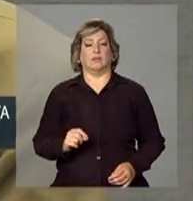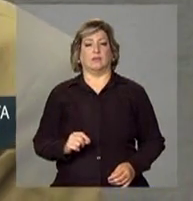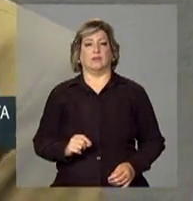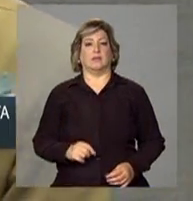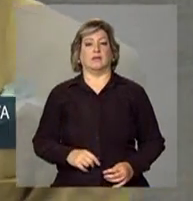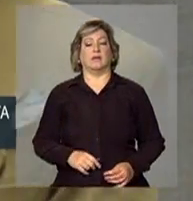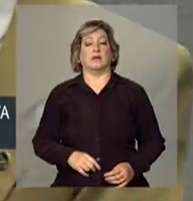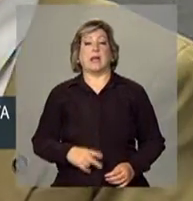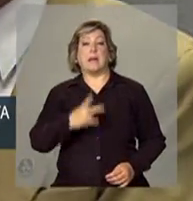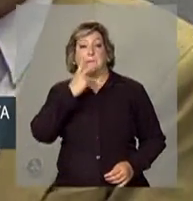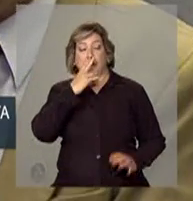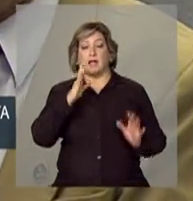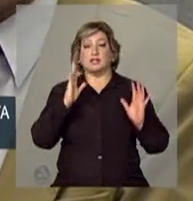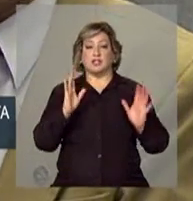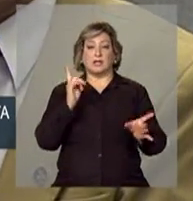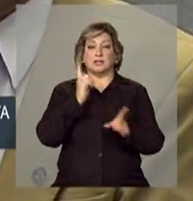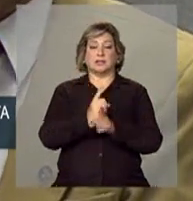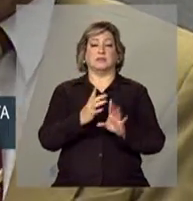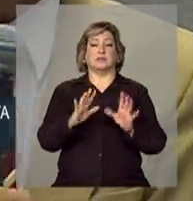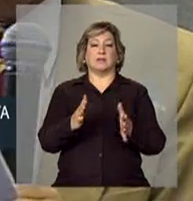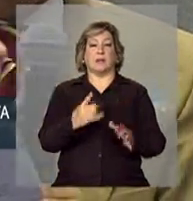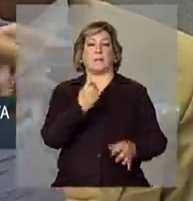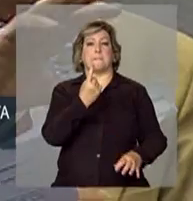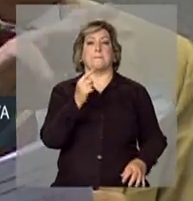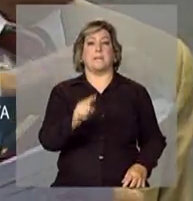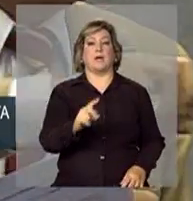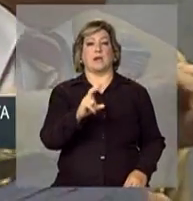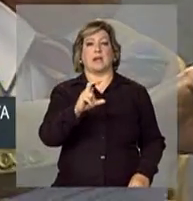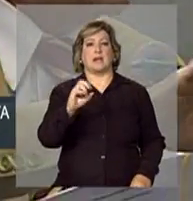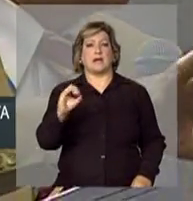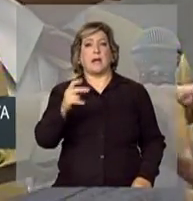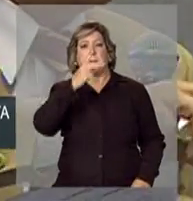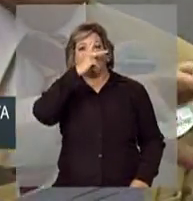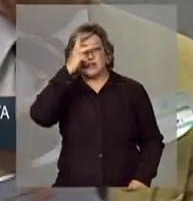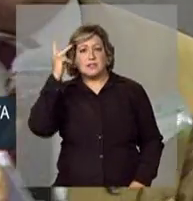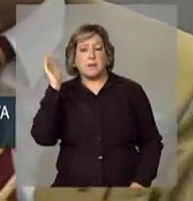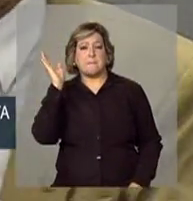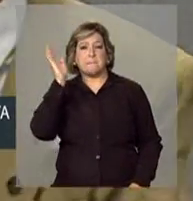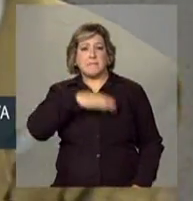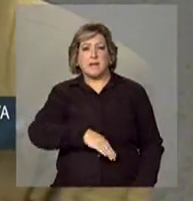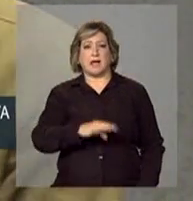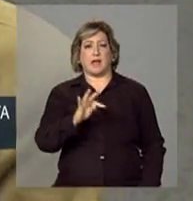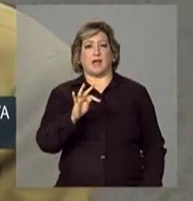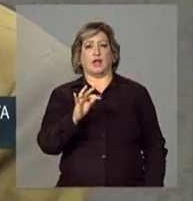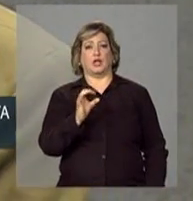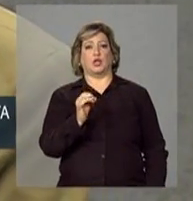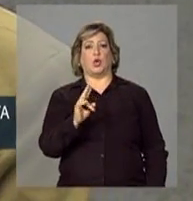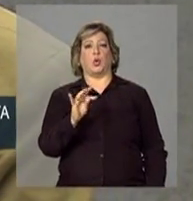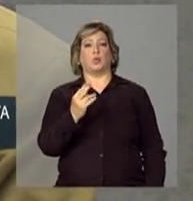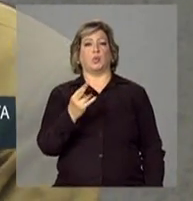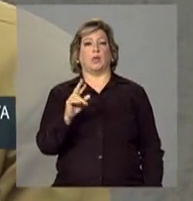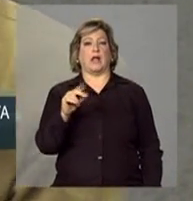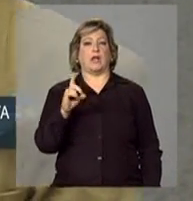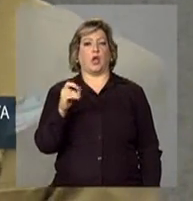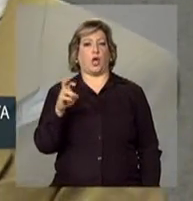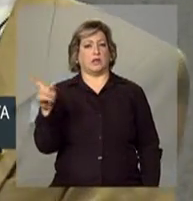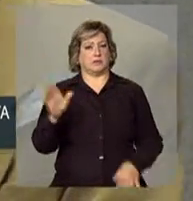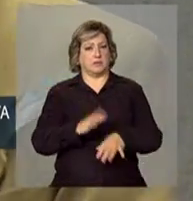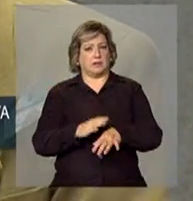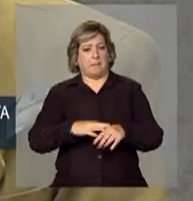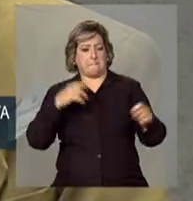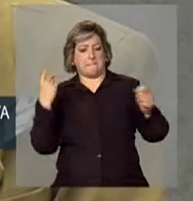cerca de até 1.500 torturadores e sequestradores, etc., correto?